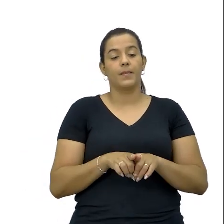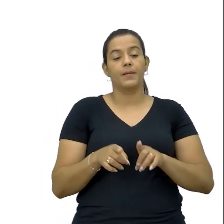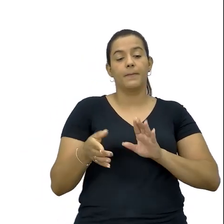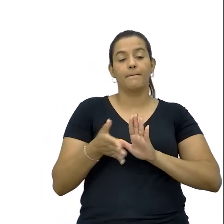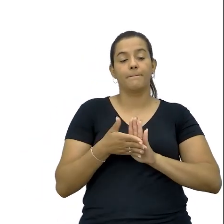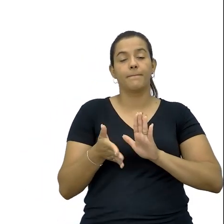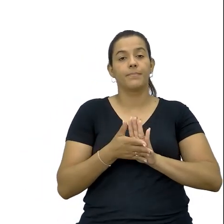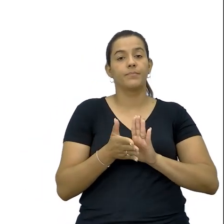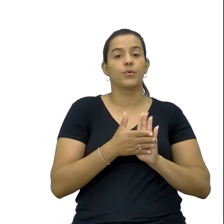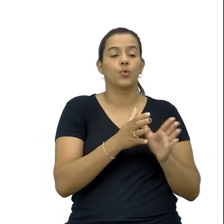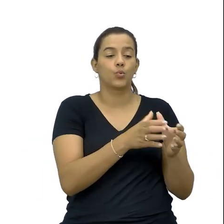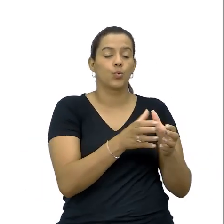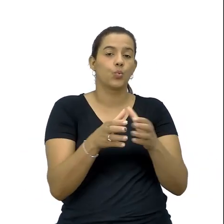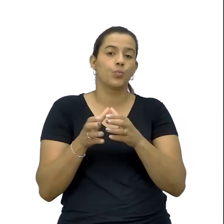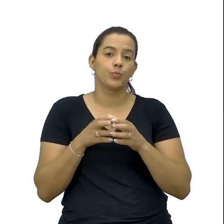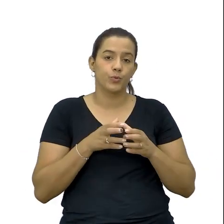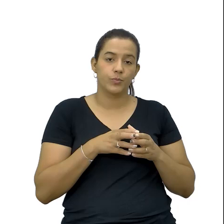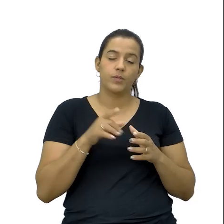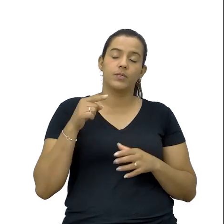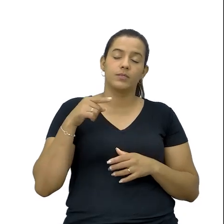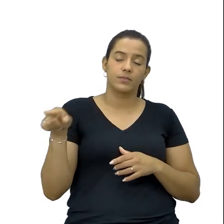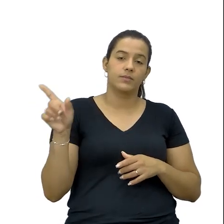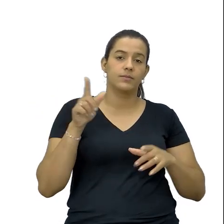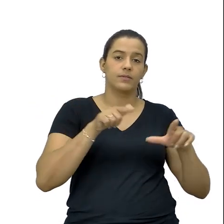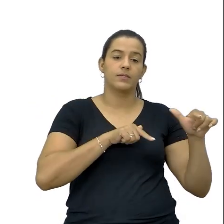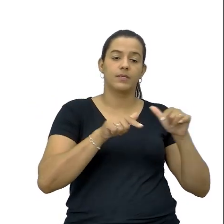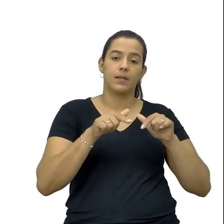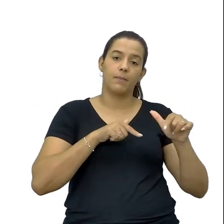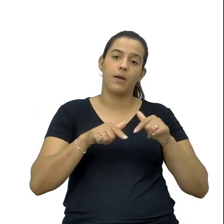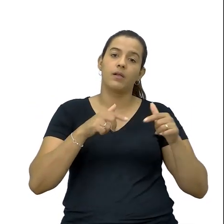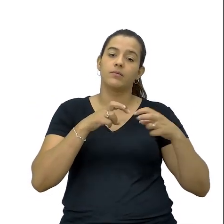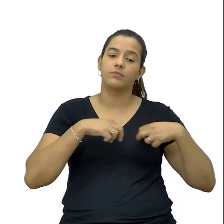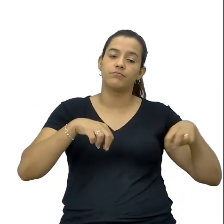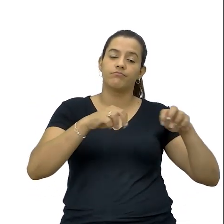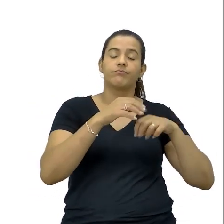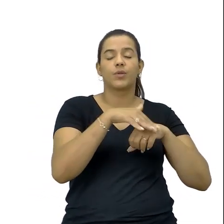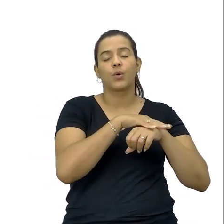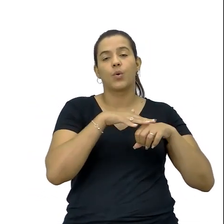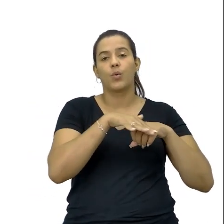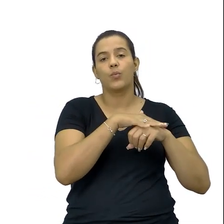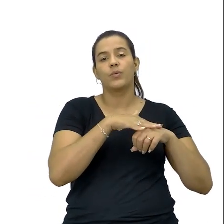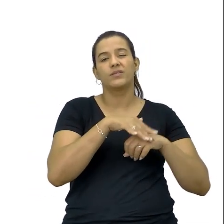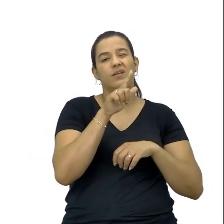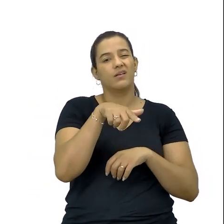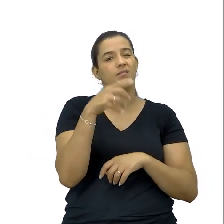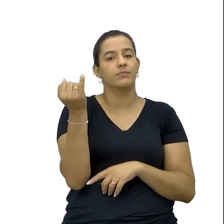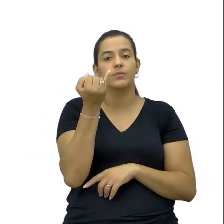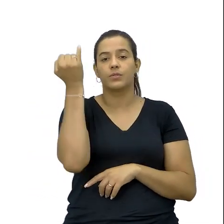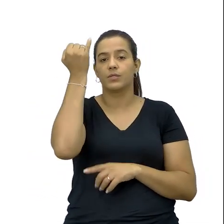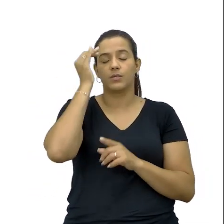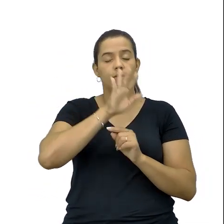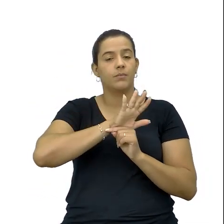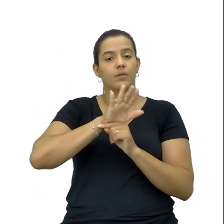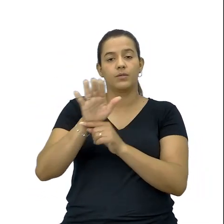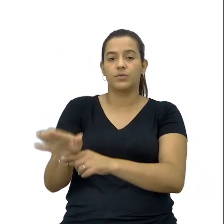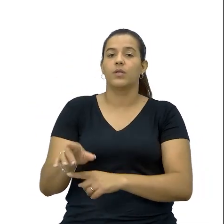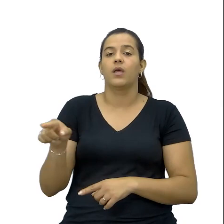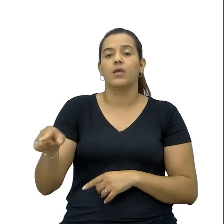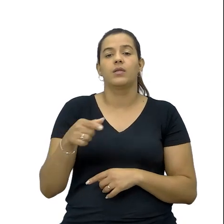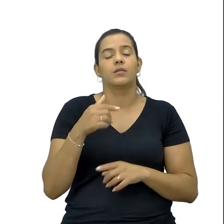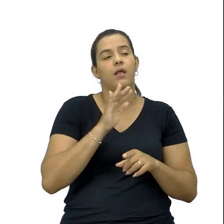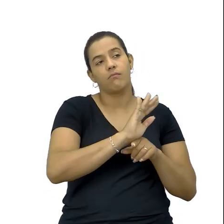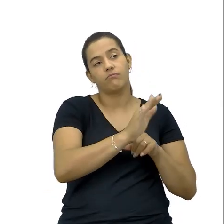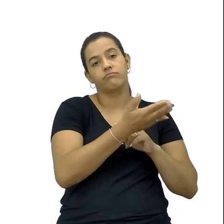em pequenos grupos, tá? Eu acho que o trabalho em pequenos grupos, ele ajuda muito, né? O trabalho colaborativo,